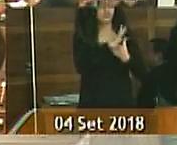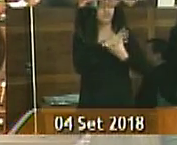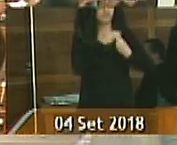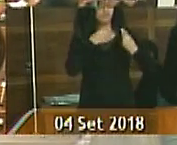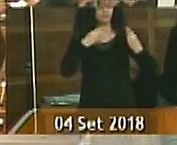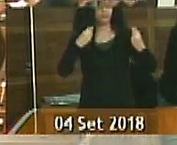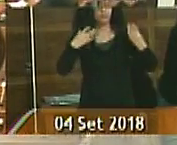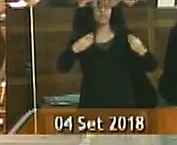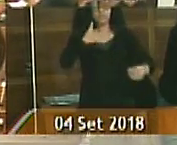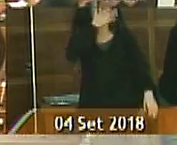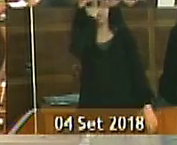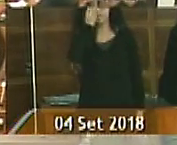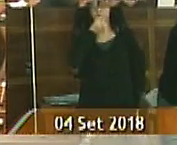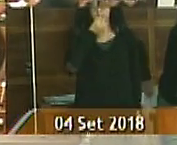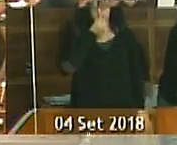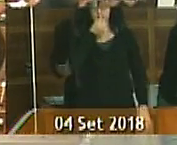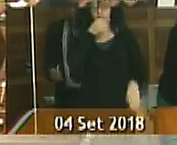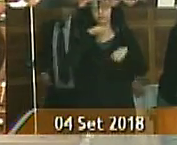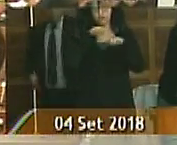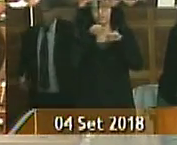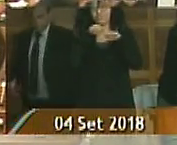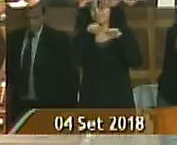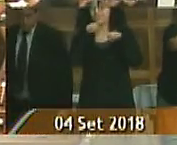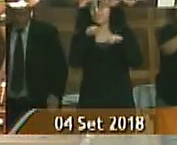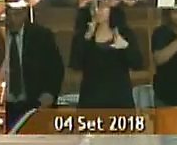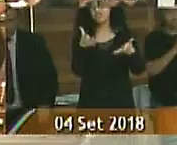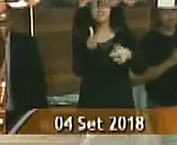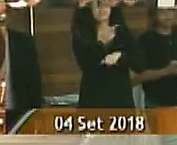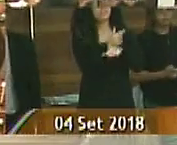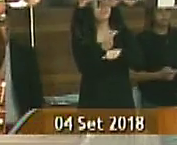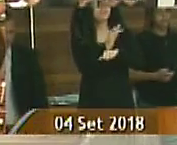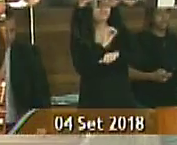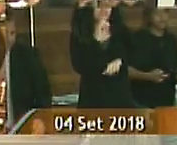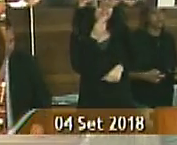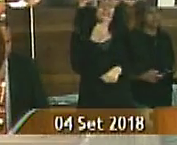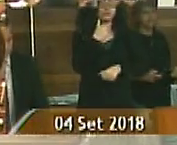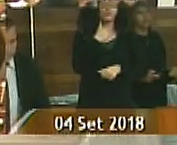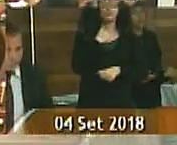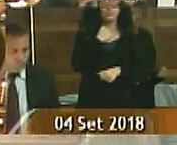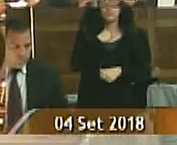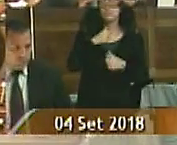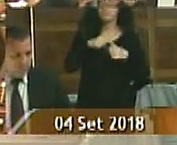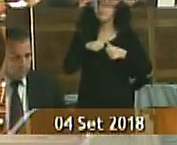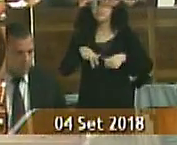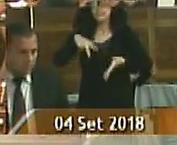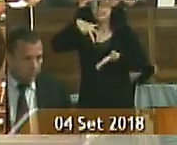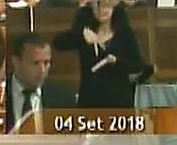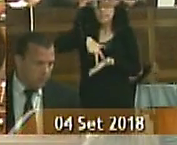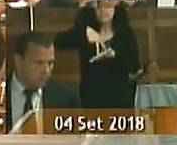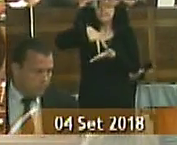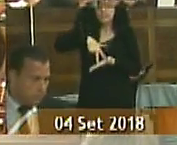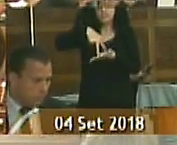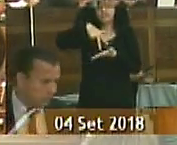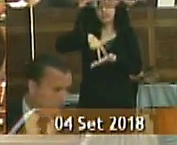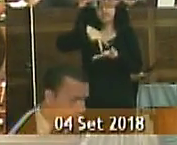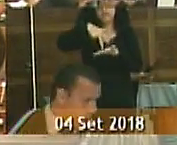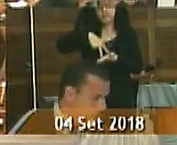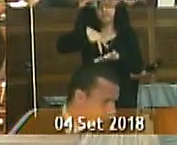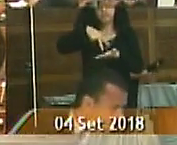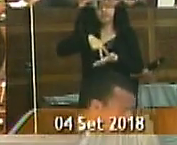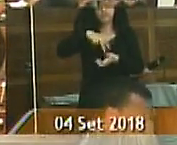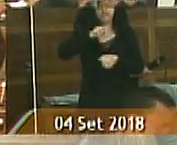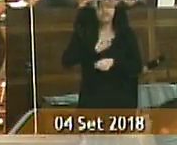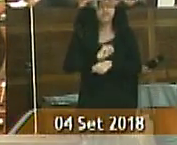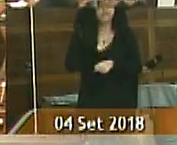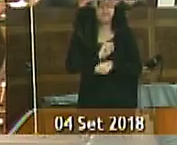que estão de licença, né, por ficar em pé muito tempo, coluna, joelho e por aí vai. Então, eles